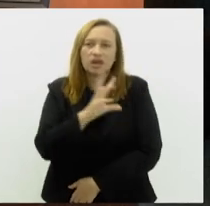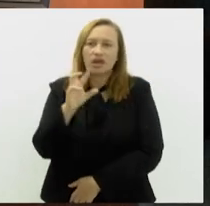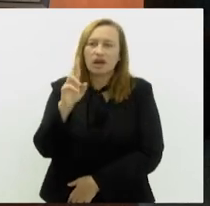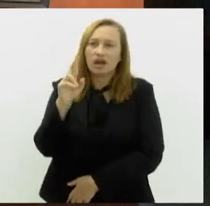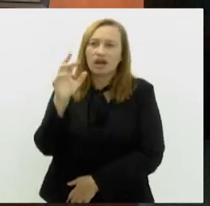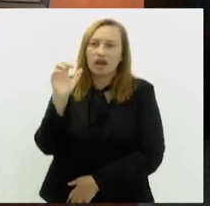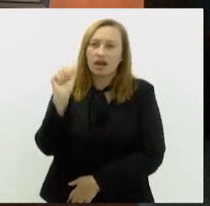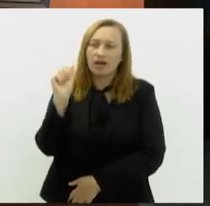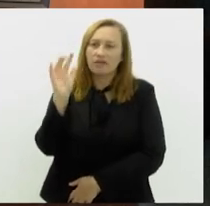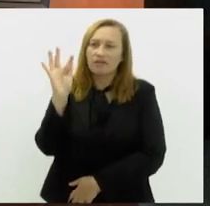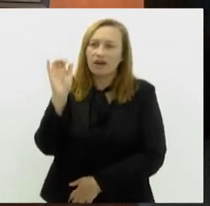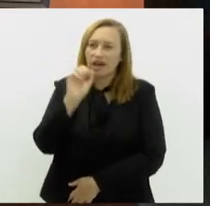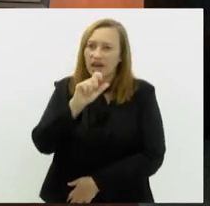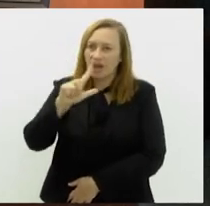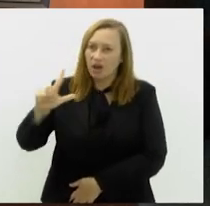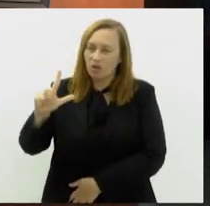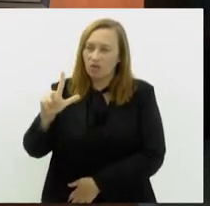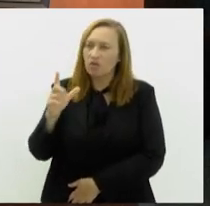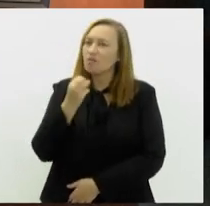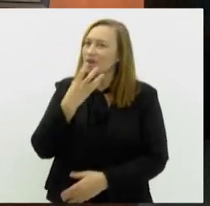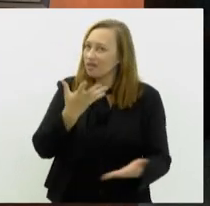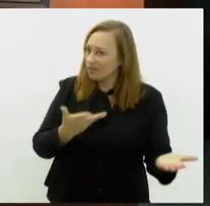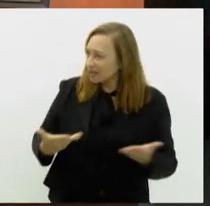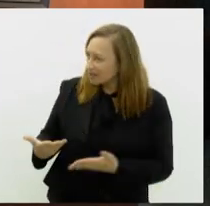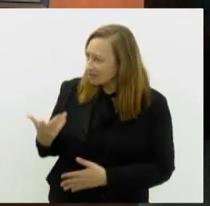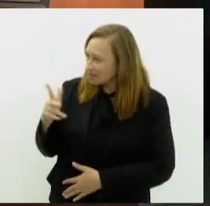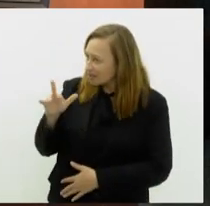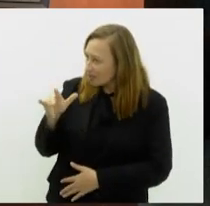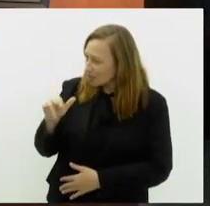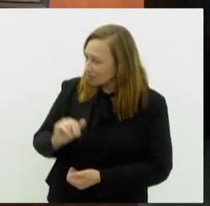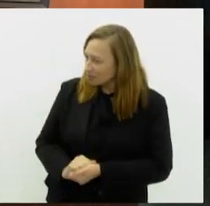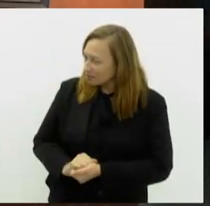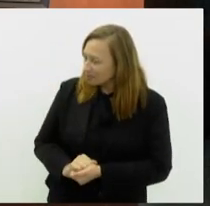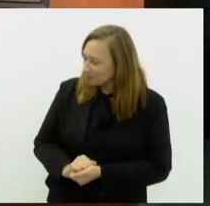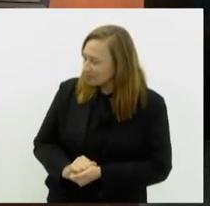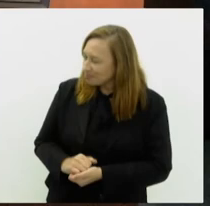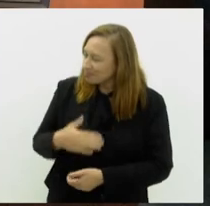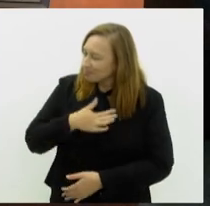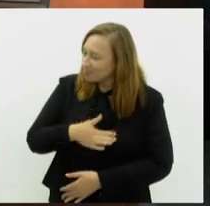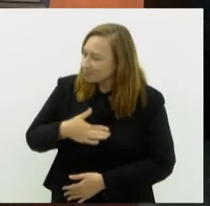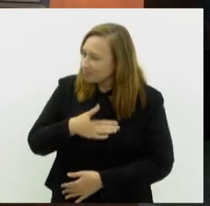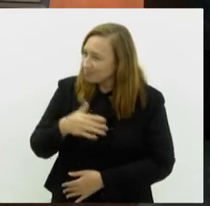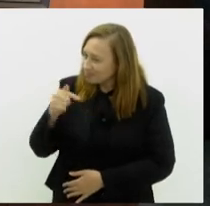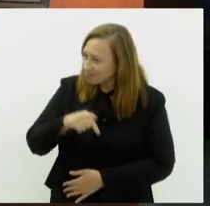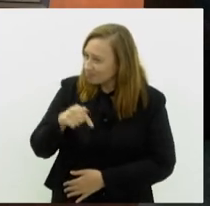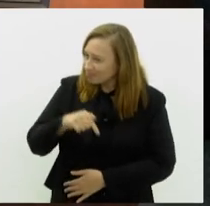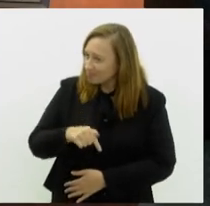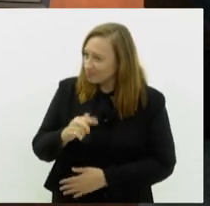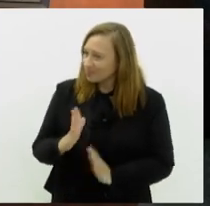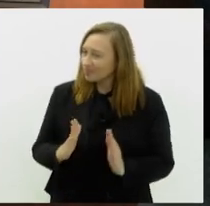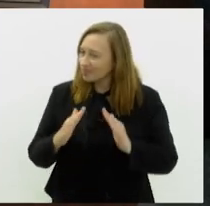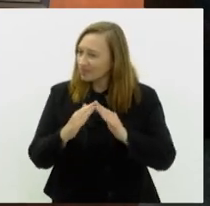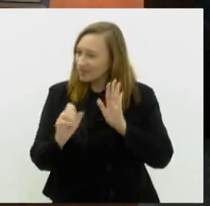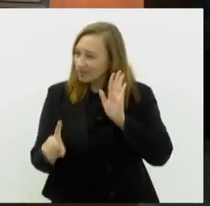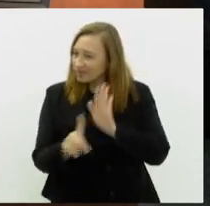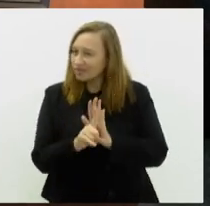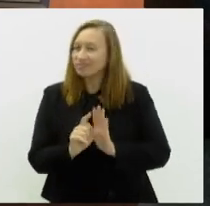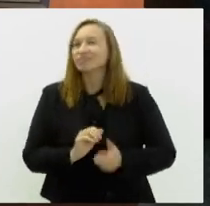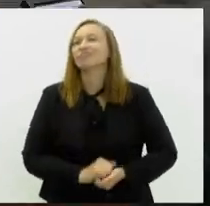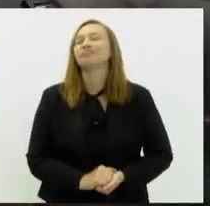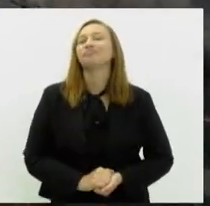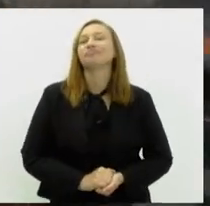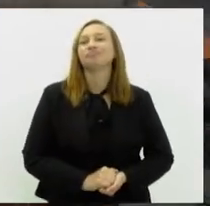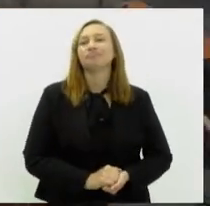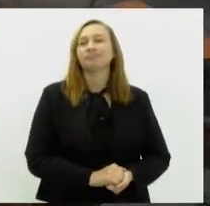Twin. Rafael, seja bem-vindo, irmão. Prazer enorme ter você aqui na nossa Casa Legislativa.